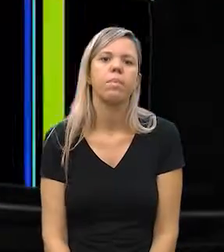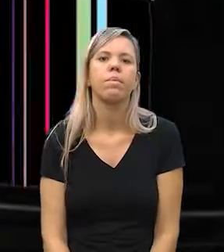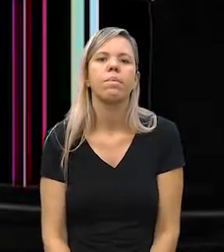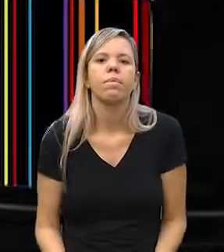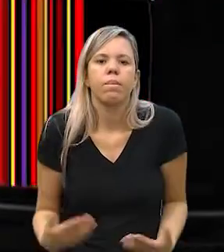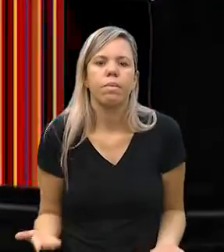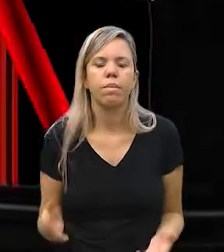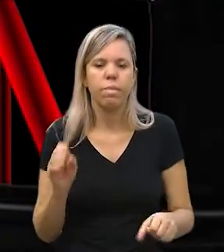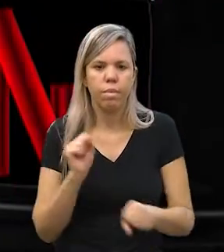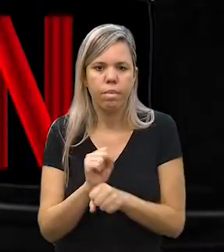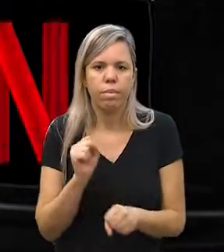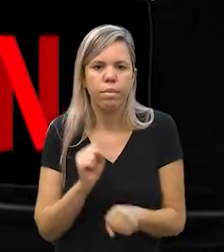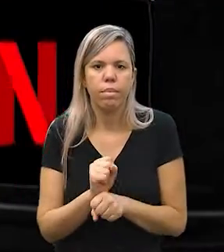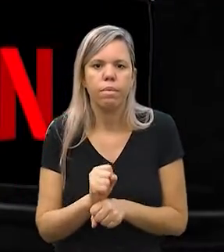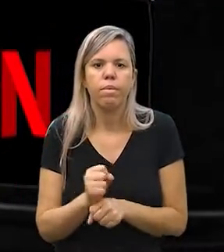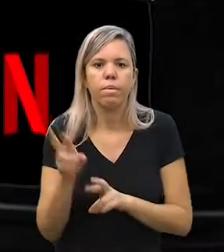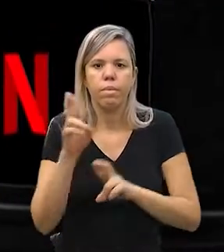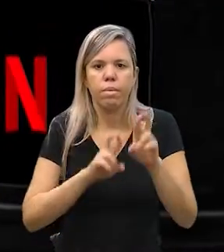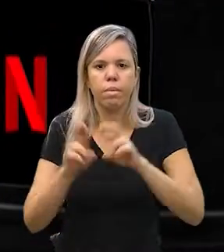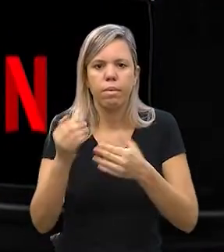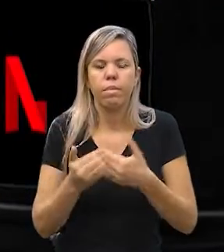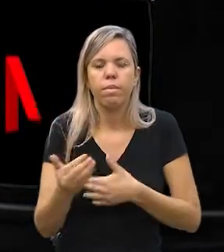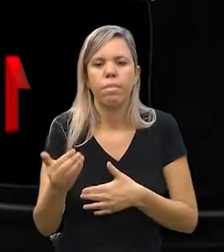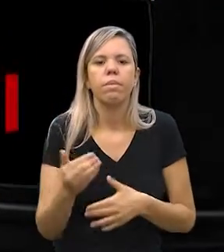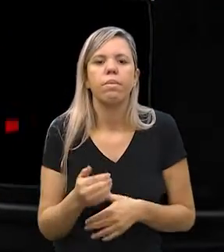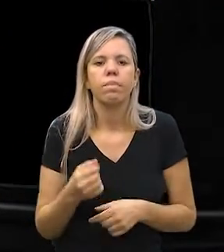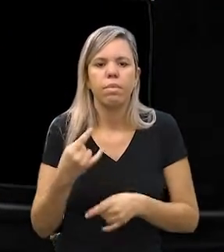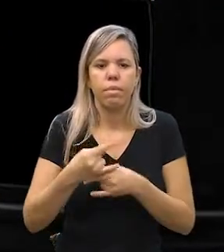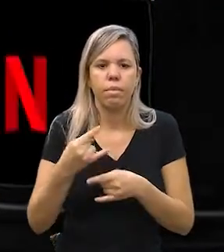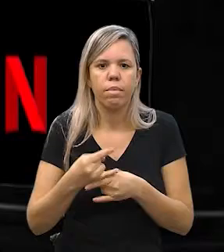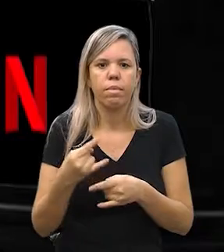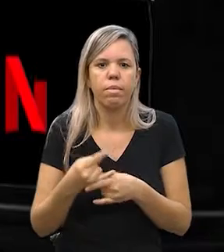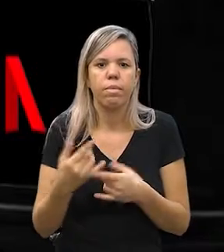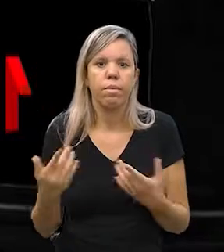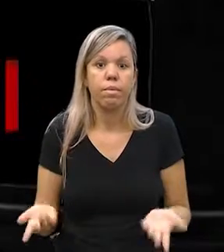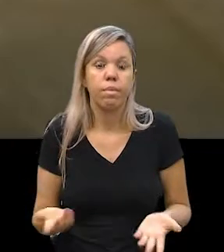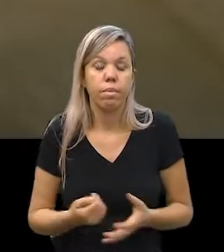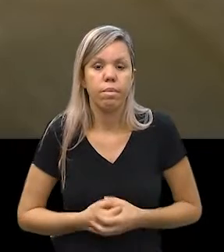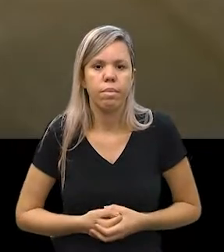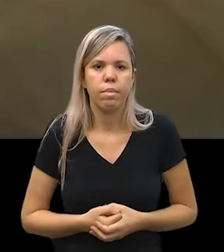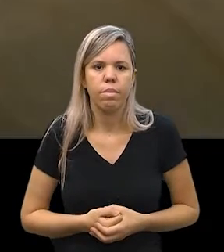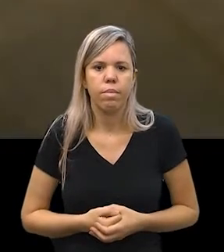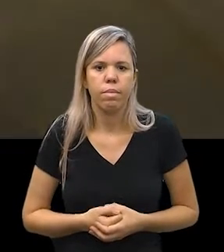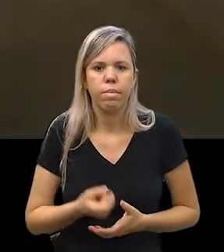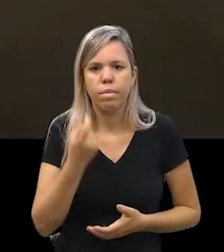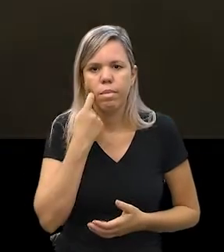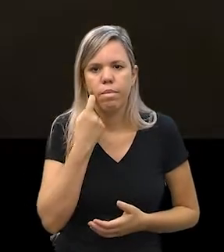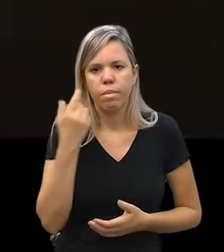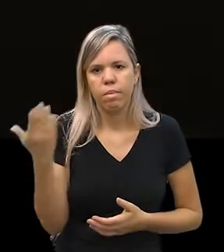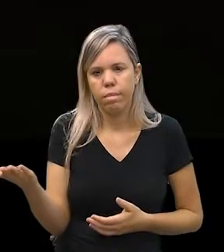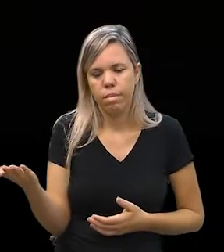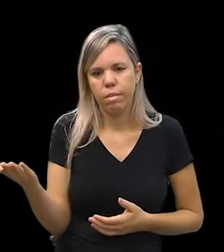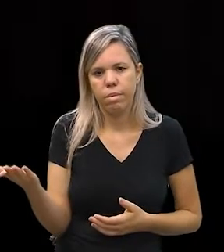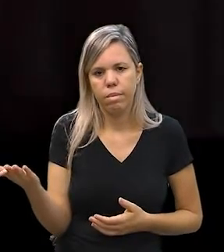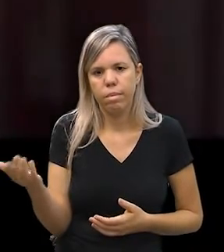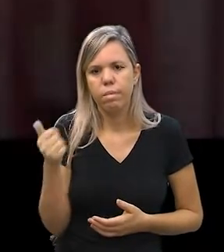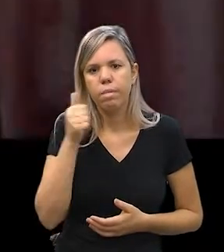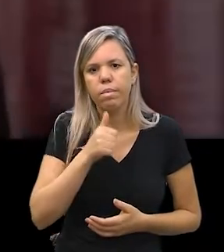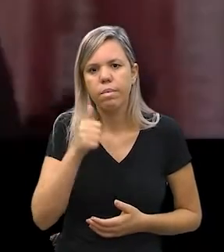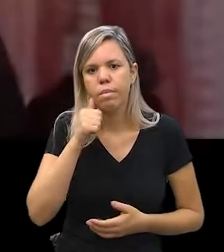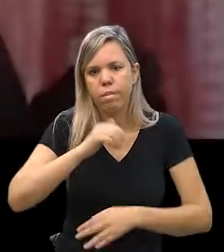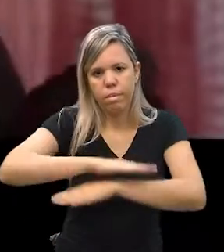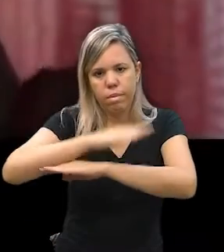Pois é, uma pausa para a gente conferir o que vem por aí nas plataformas de streaming. Nesta sexta-feira estreia A Mulher